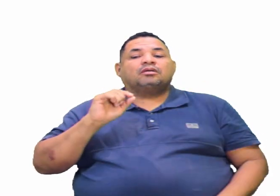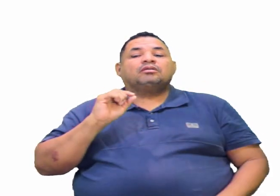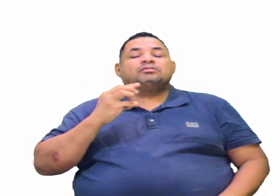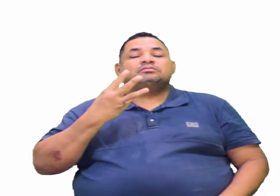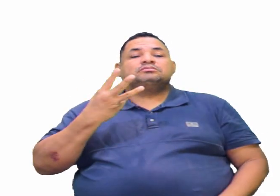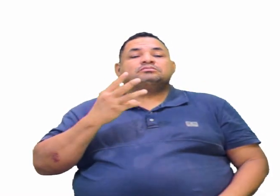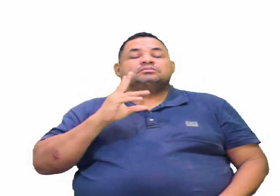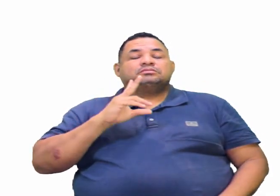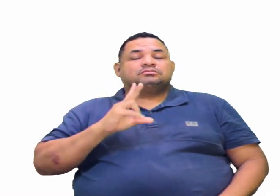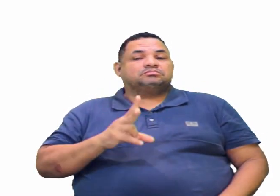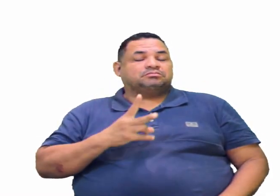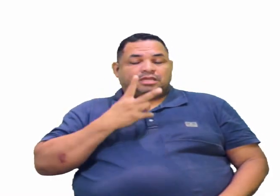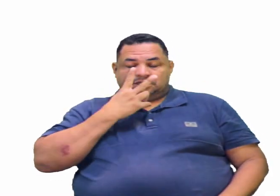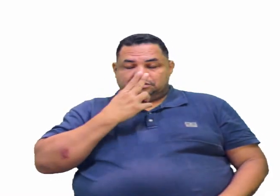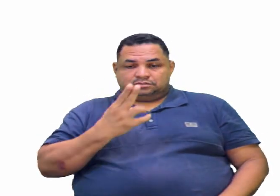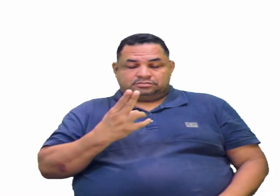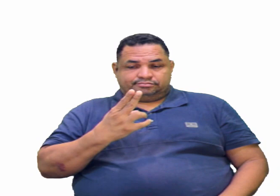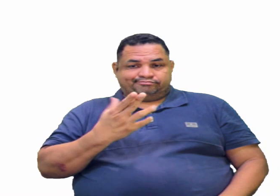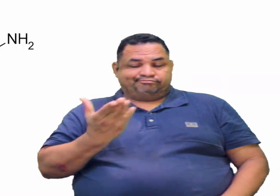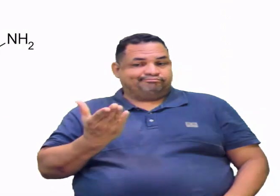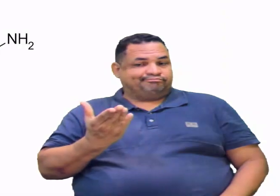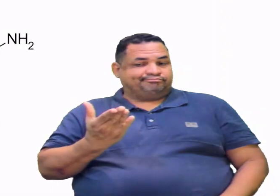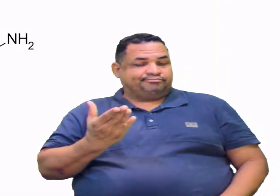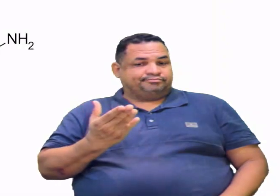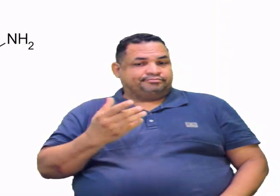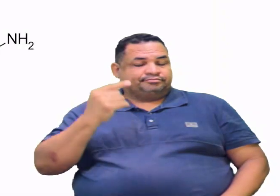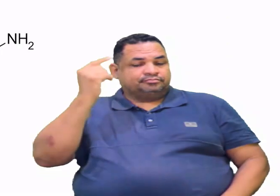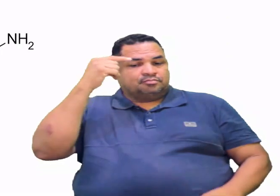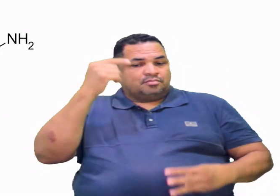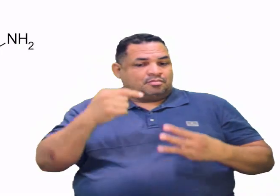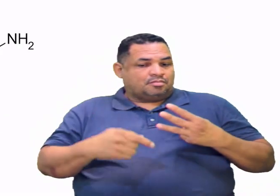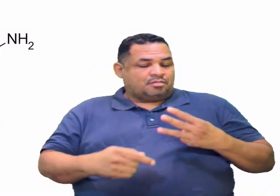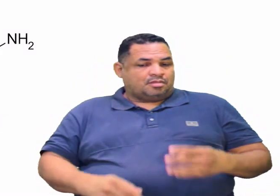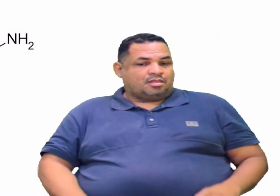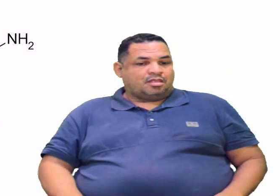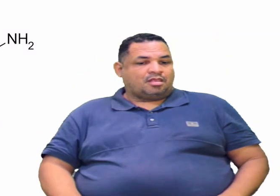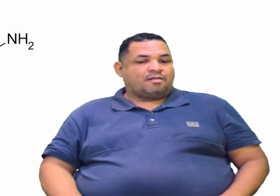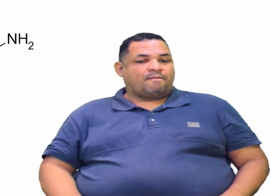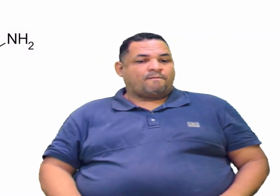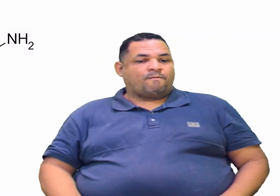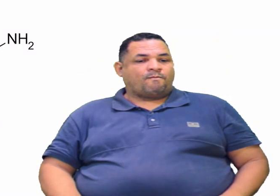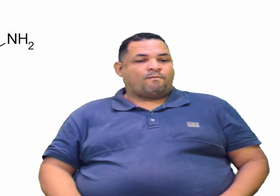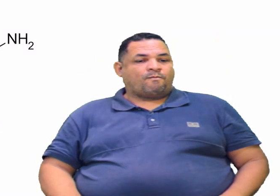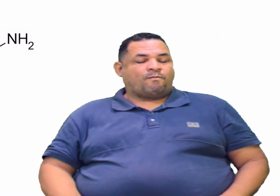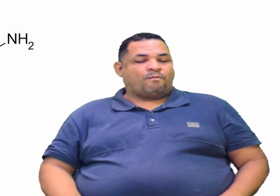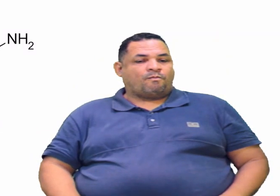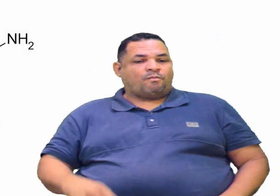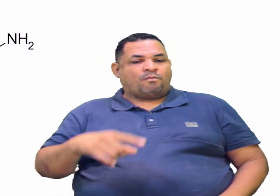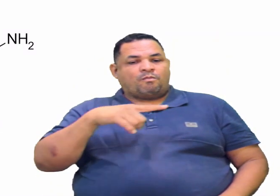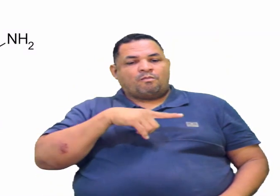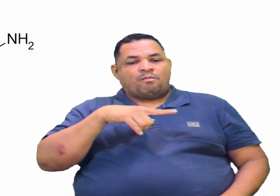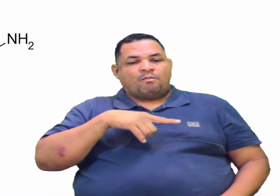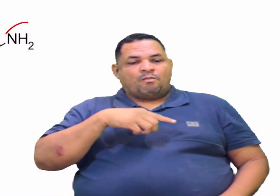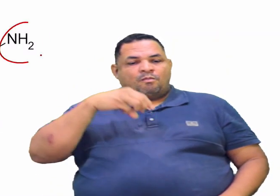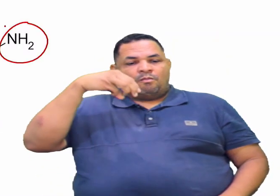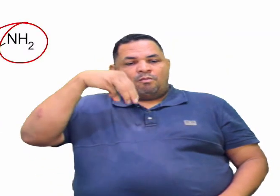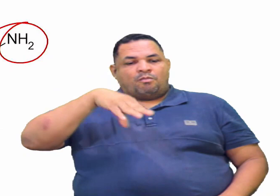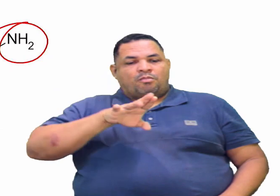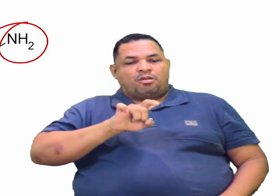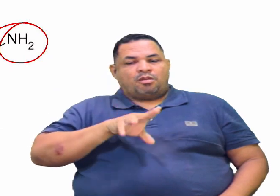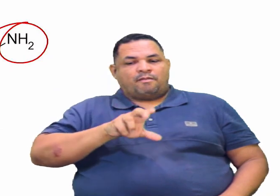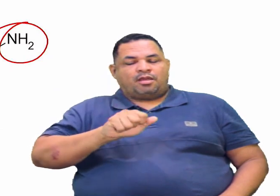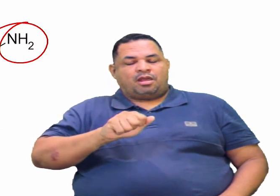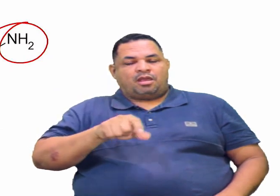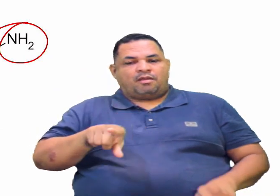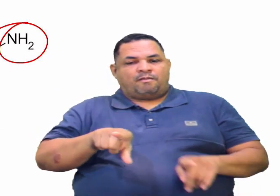as 3 têm em comum. E nesse caso, olha só, além das aminas, todas as 3 têm